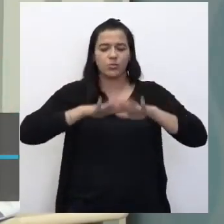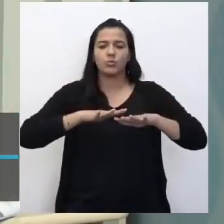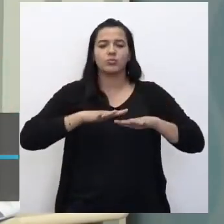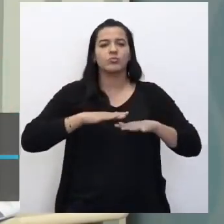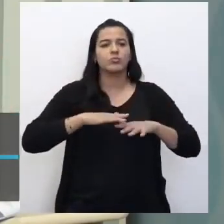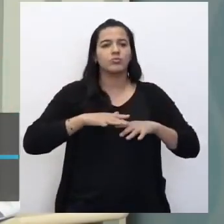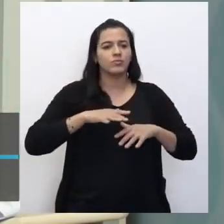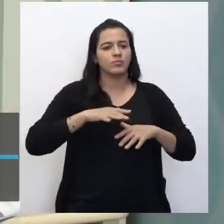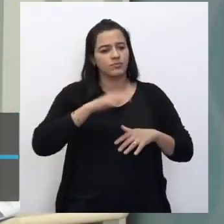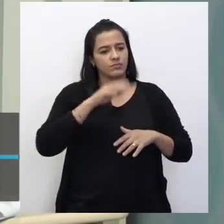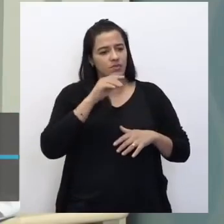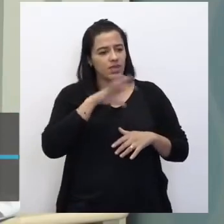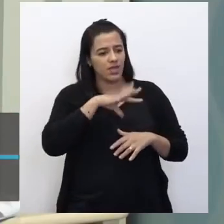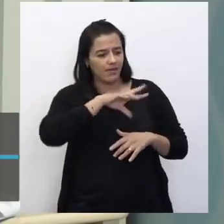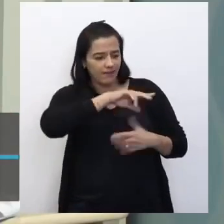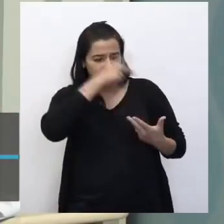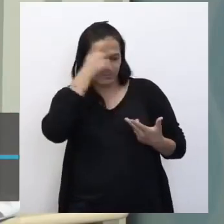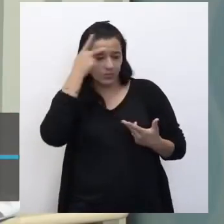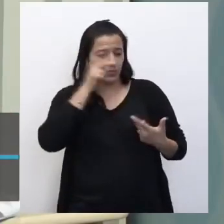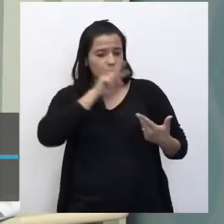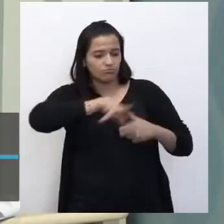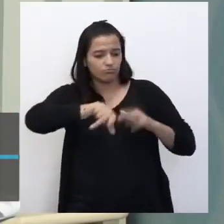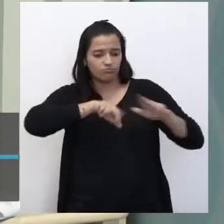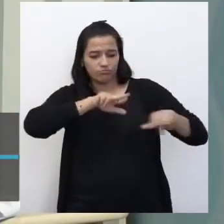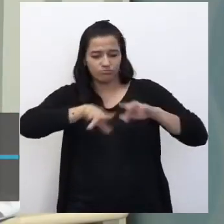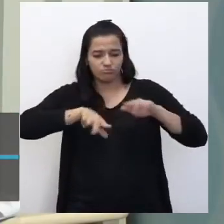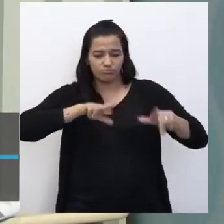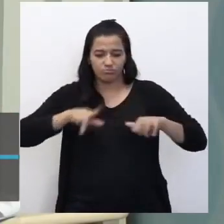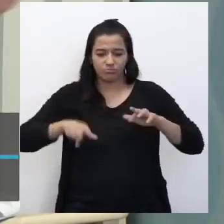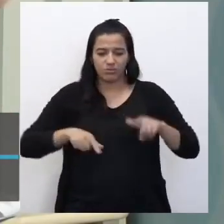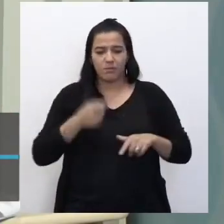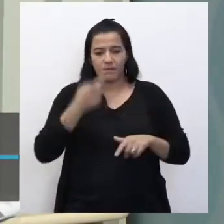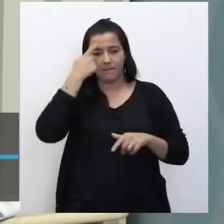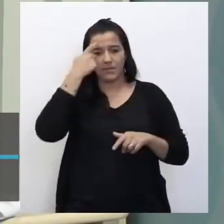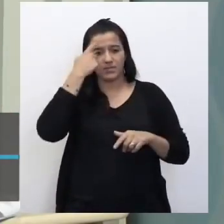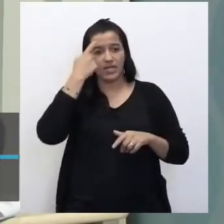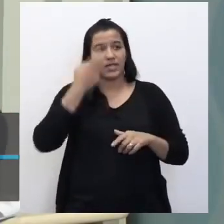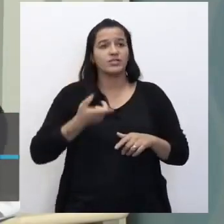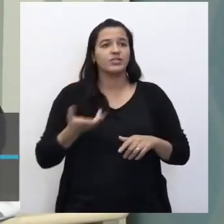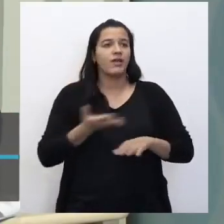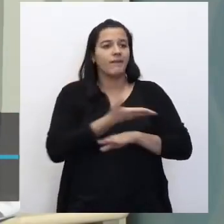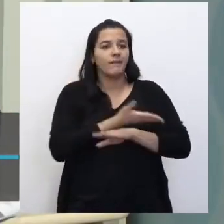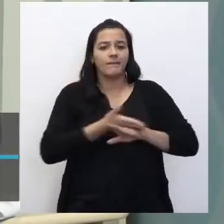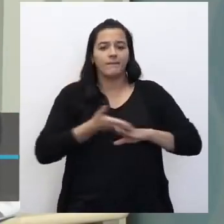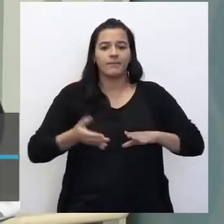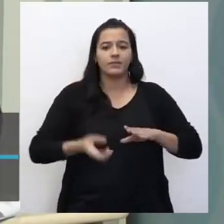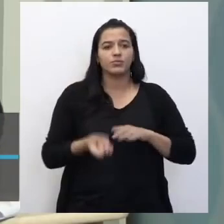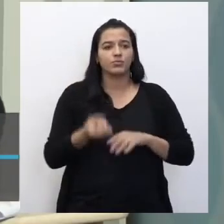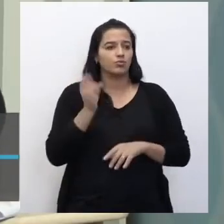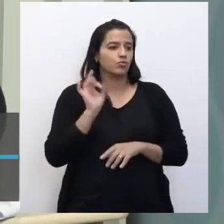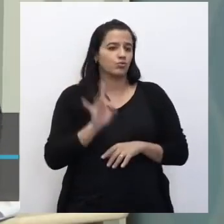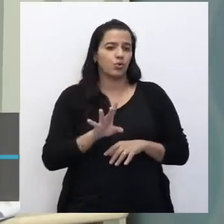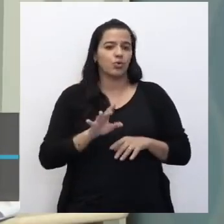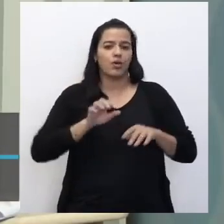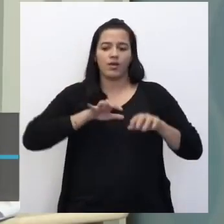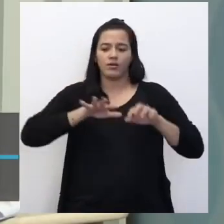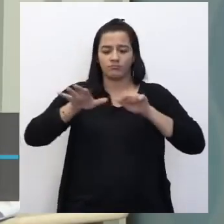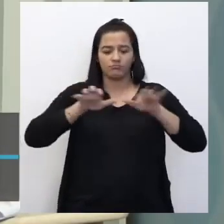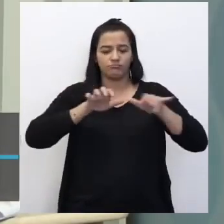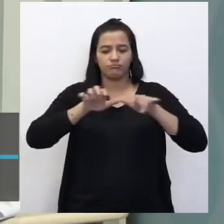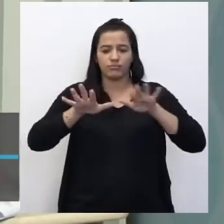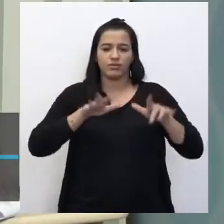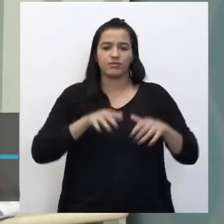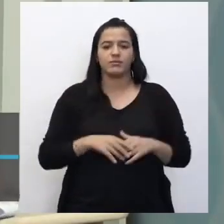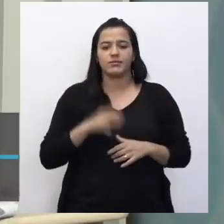infelizmente, essas teorias racistas e essas ideias de embranquecimento, elas vão também se espraiando